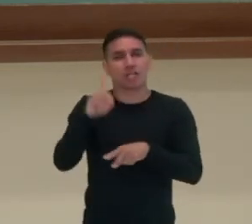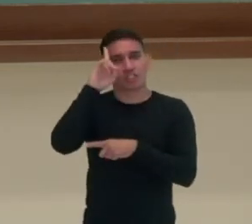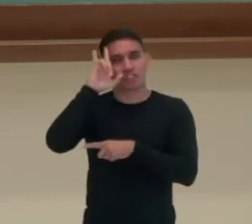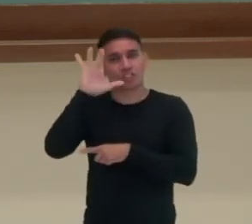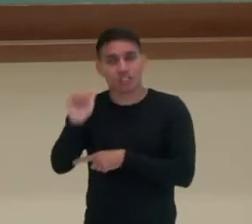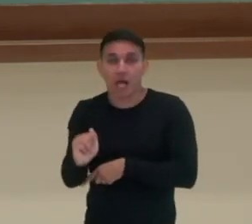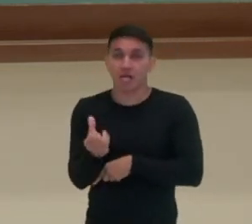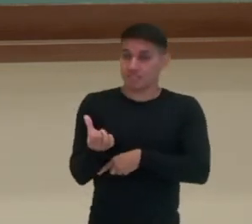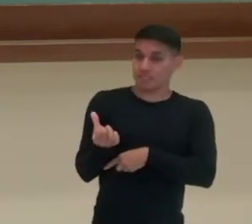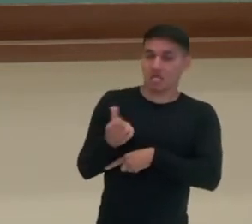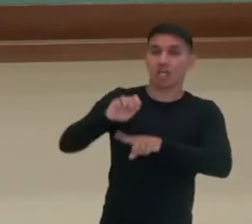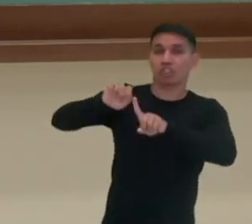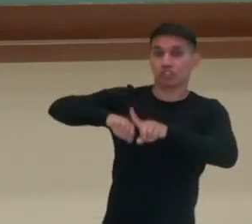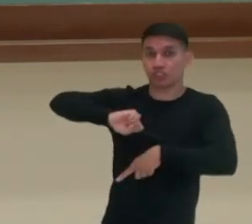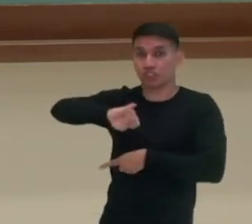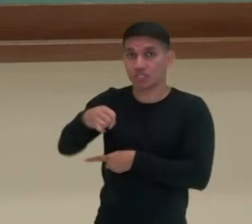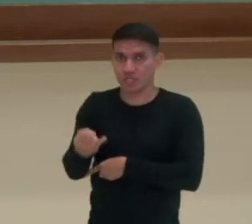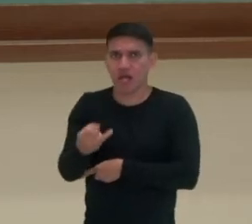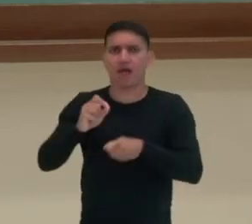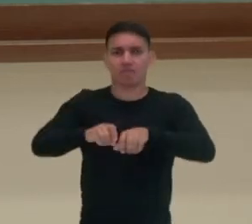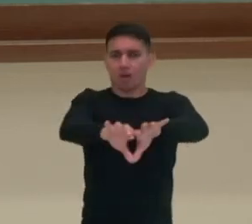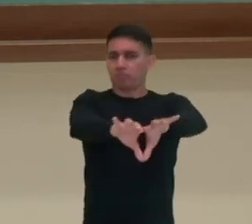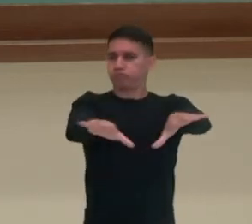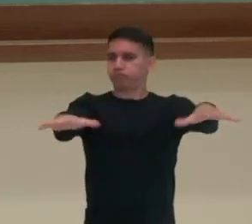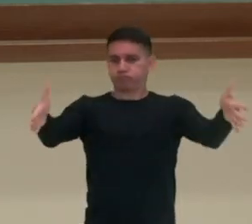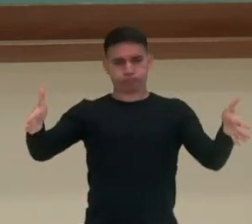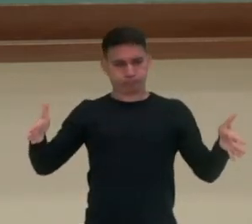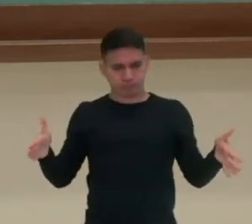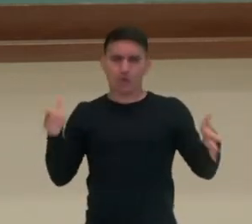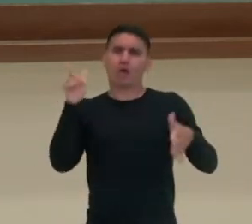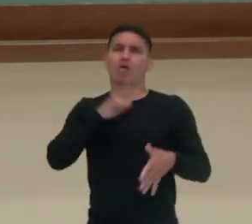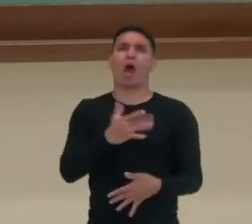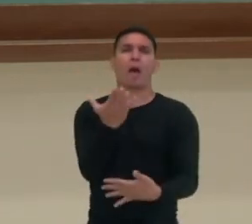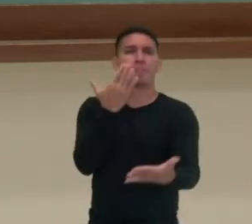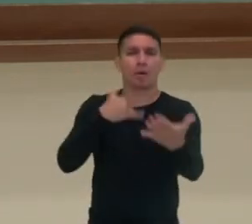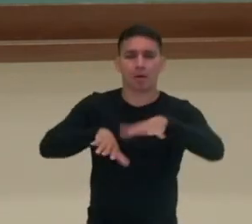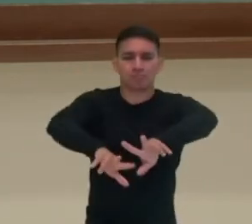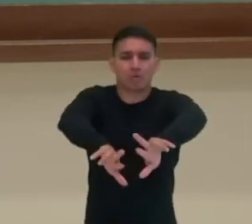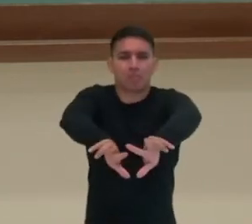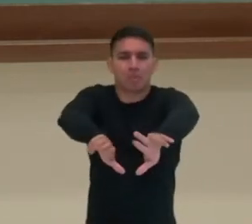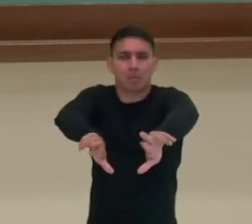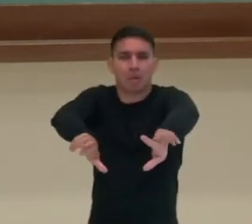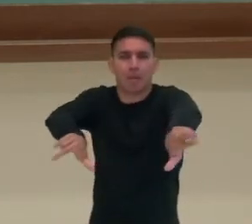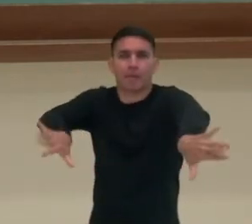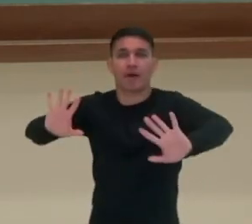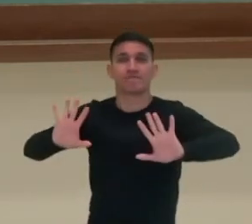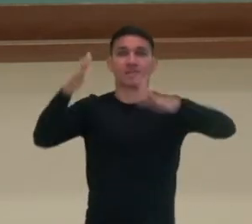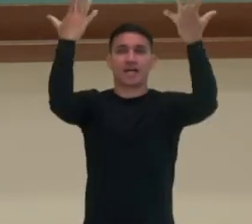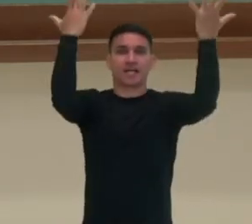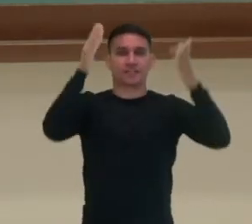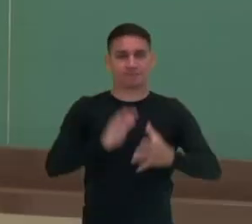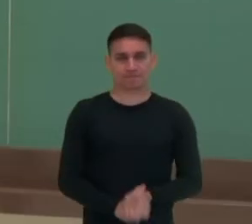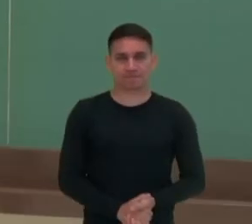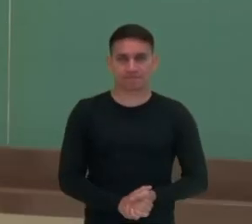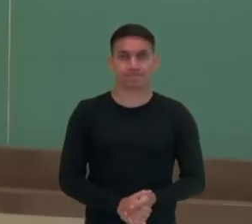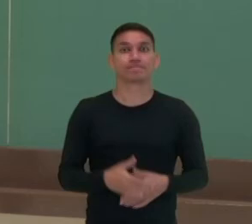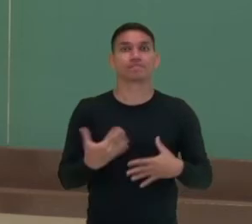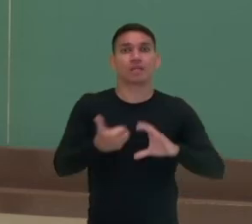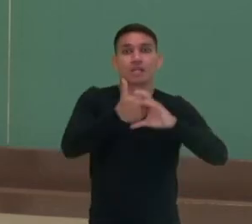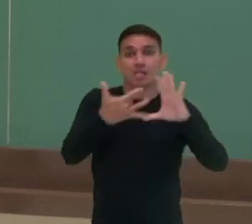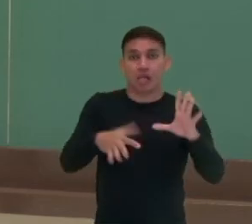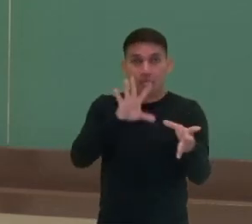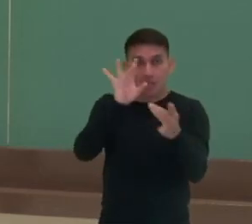eles faziam um grande banquete, celebrando o Dia de Reis. As